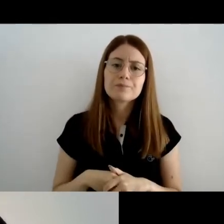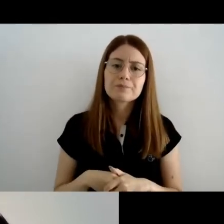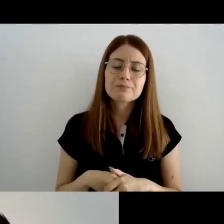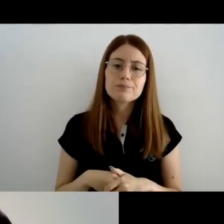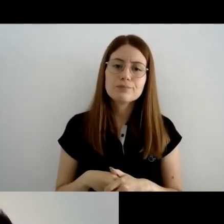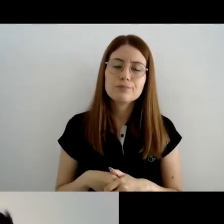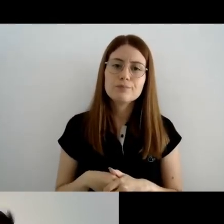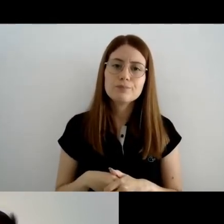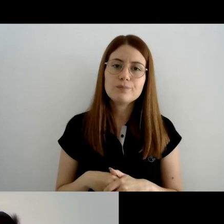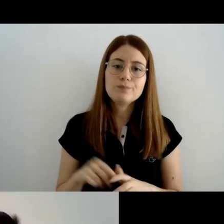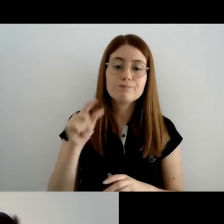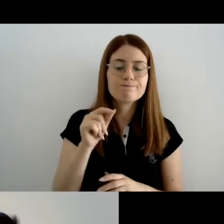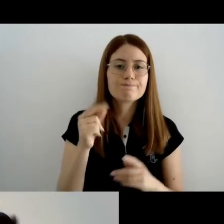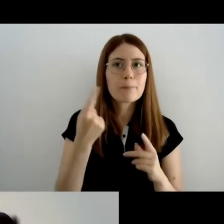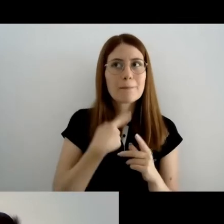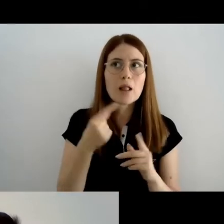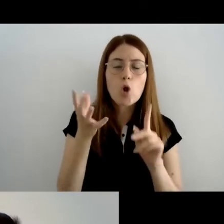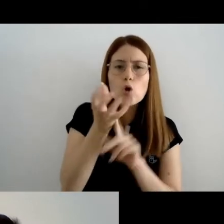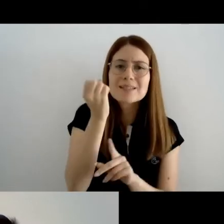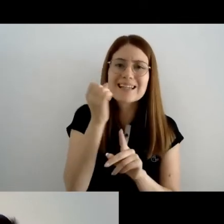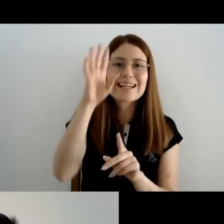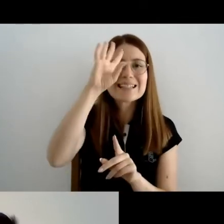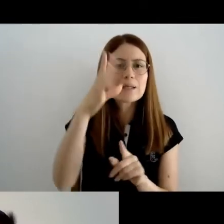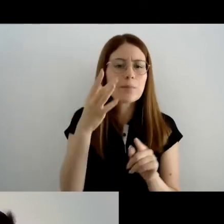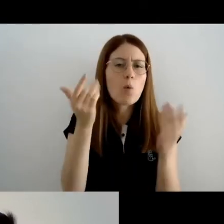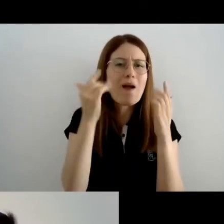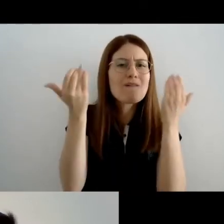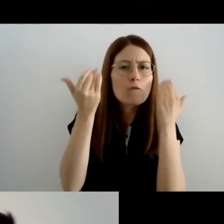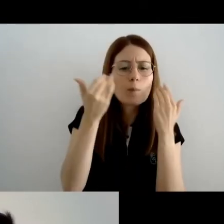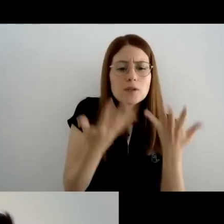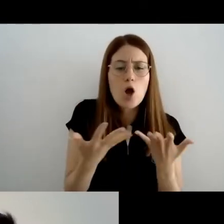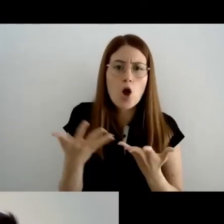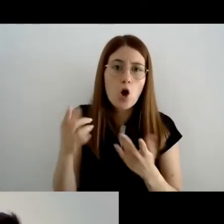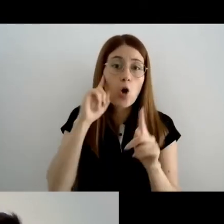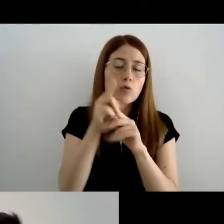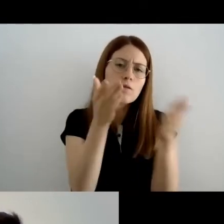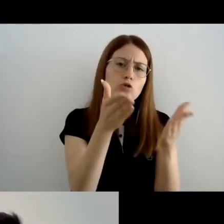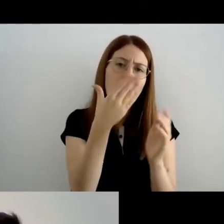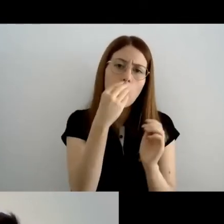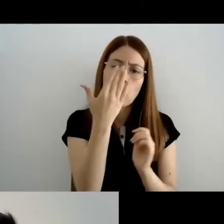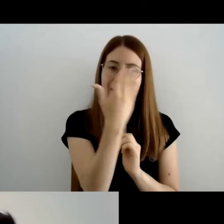conseguir estar atualizados para ajudar, neste caso, os alunos que estão à nossa frente.